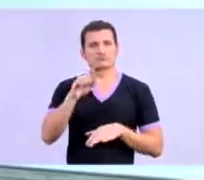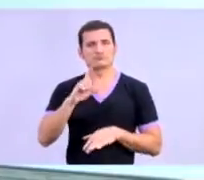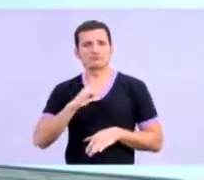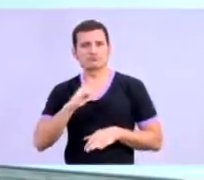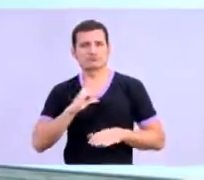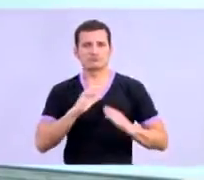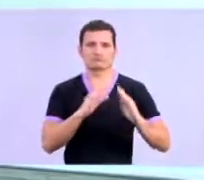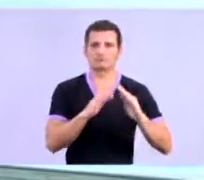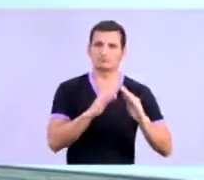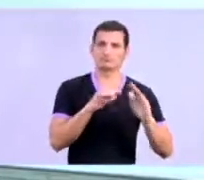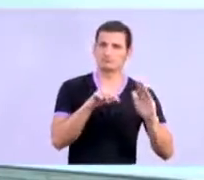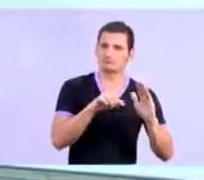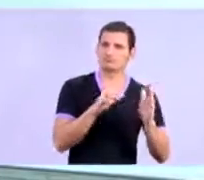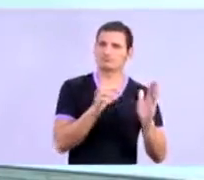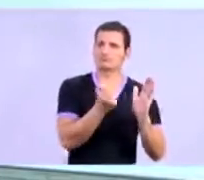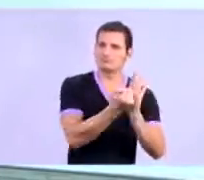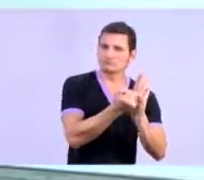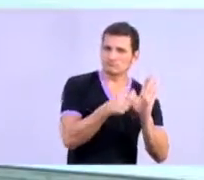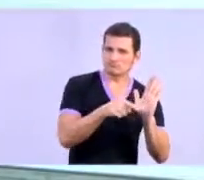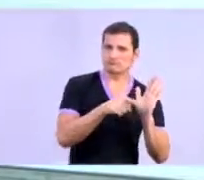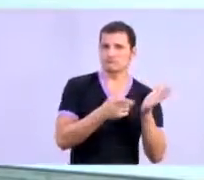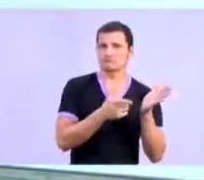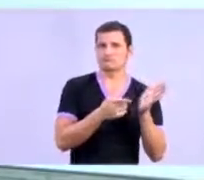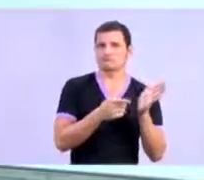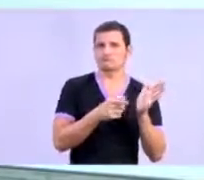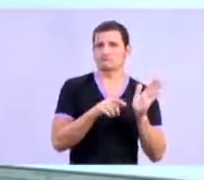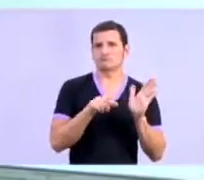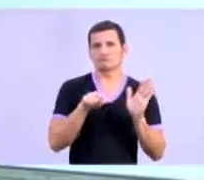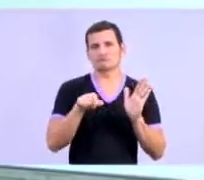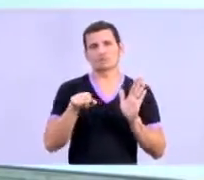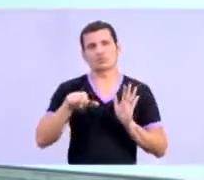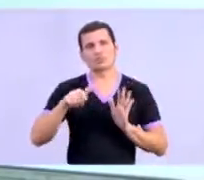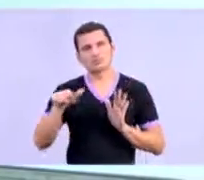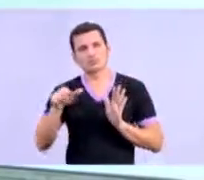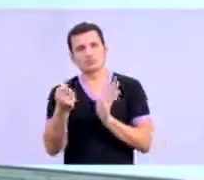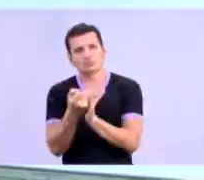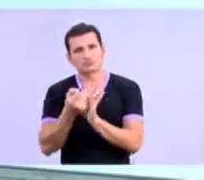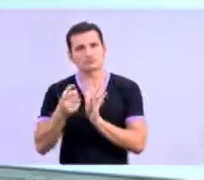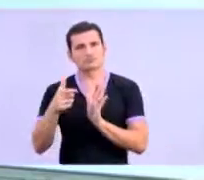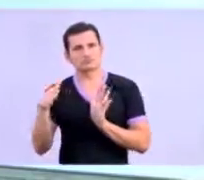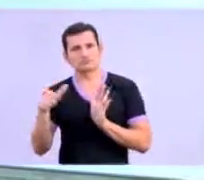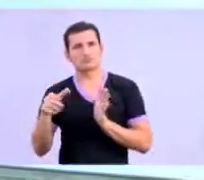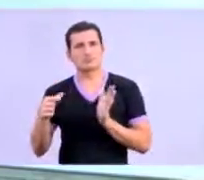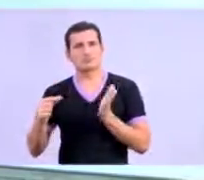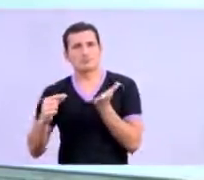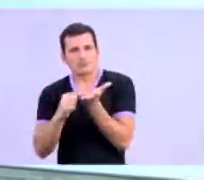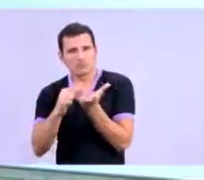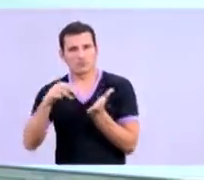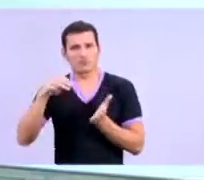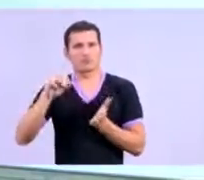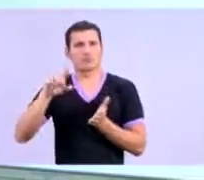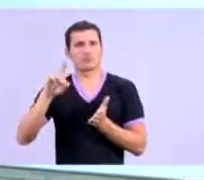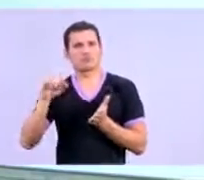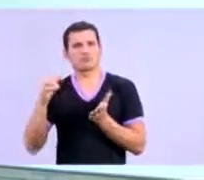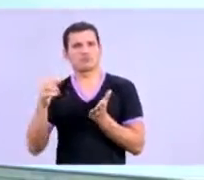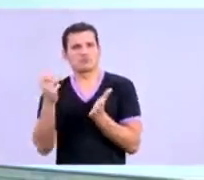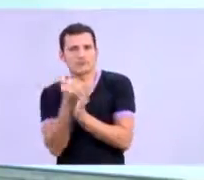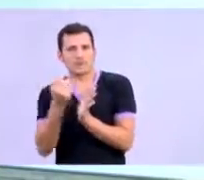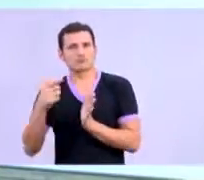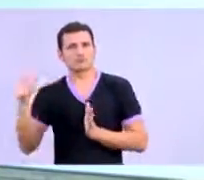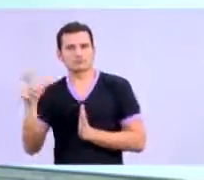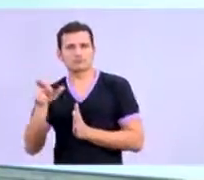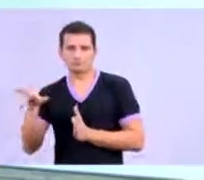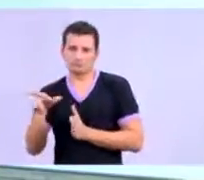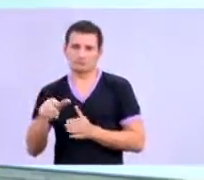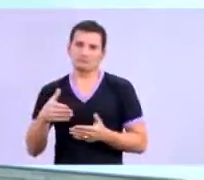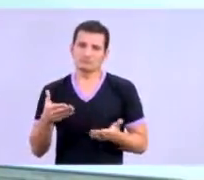um equipamento de uma marca A, depois tem um access point de uma marca B e o modem de acesso à internet é de uma outra marca, correto? Então